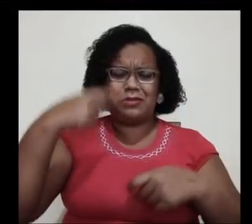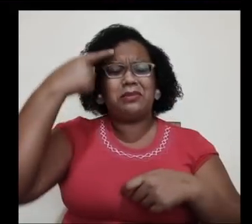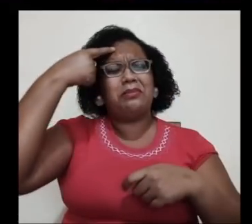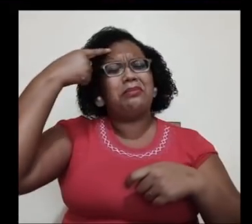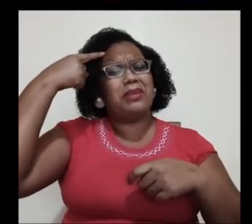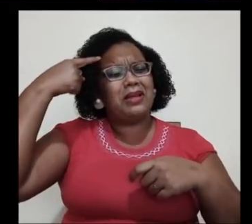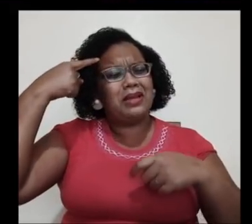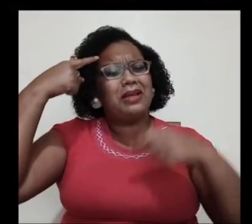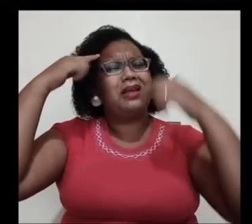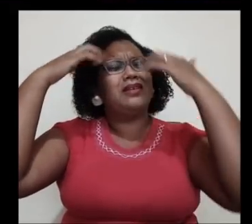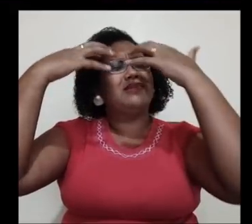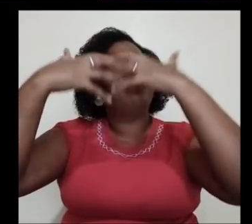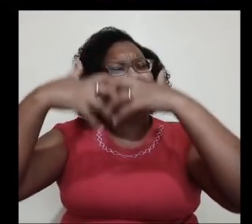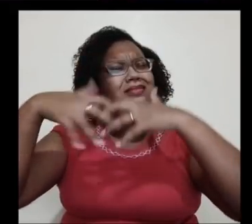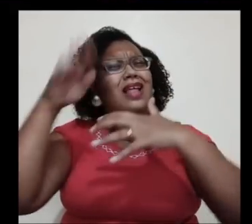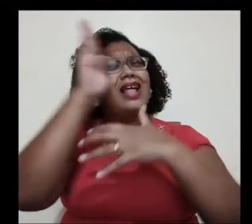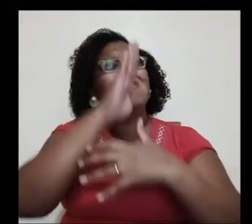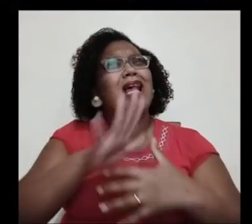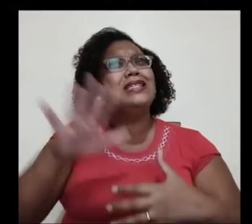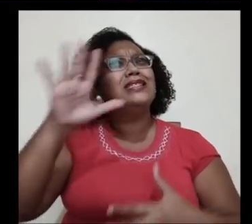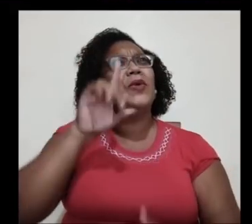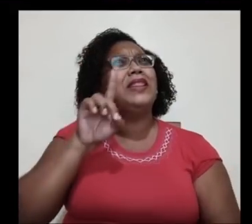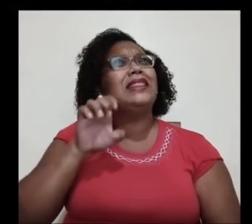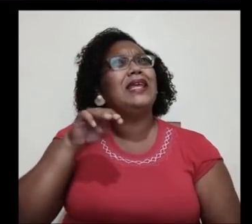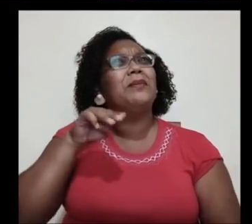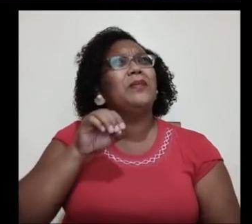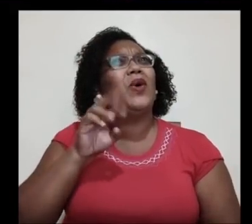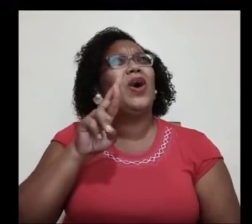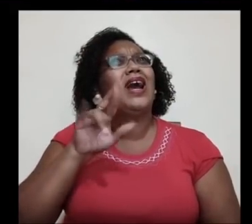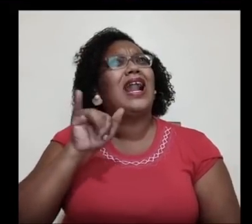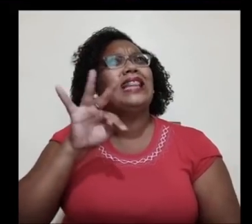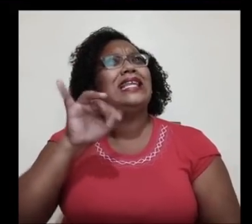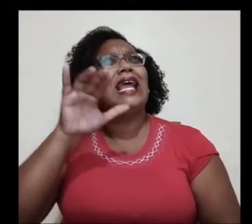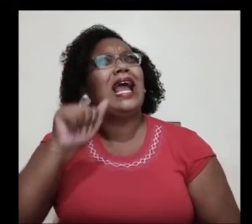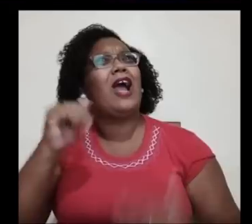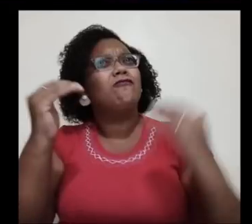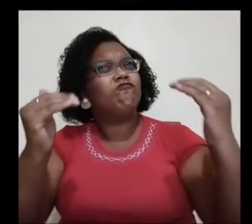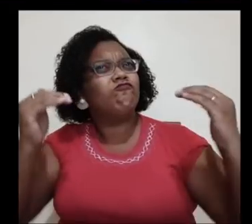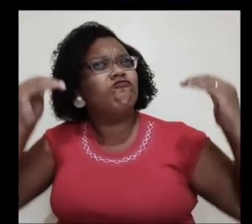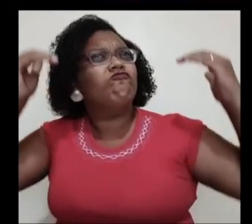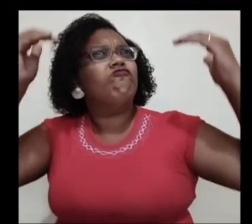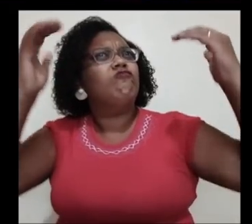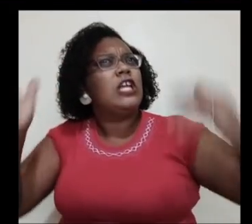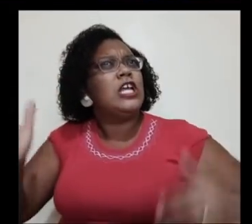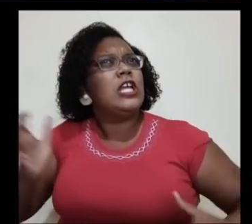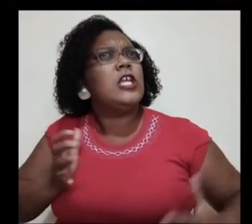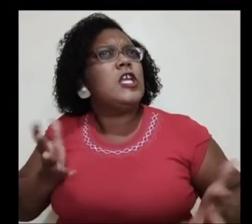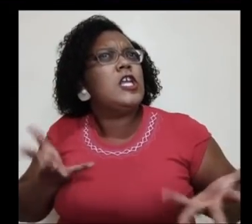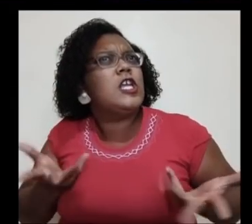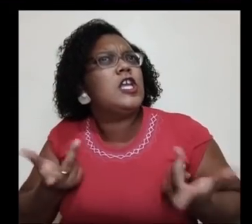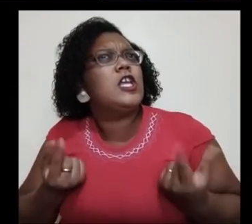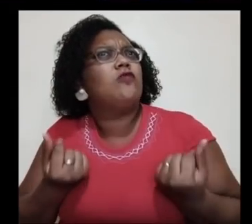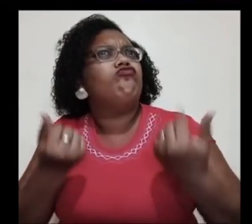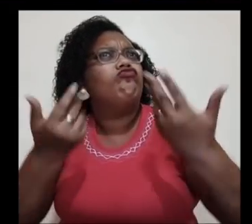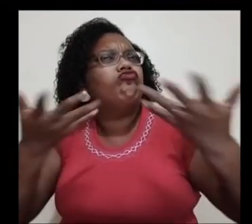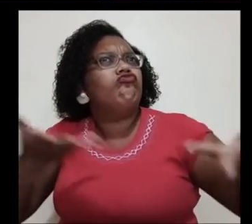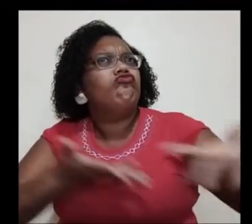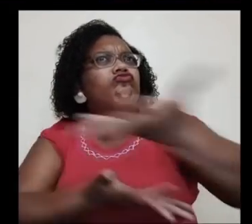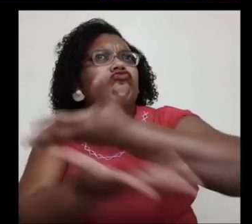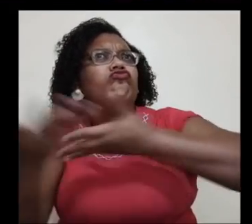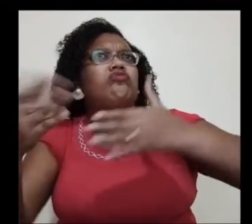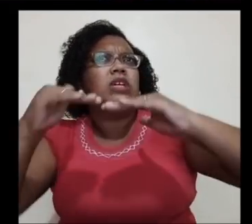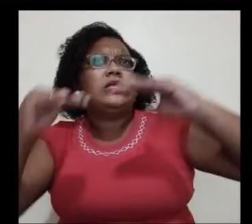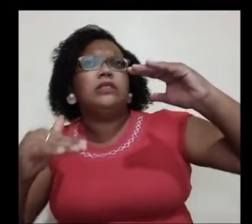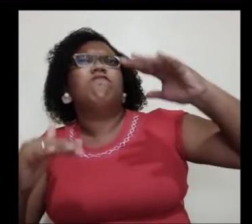um projeto de nação democrática, soberana, que seja mais rica, mais justa, menos desigual e com